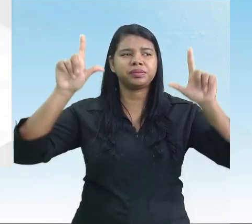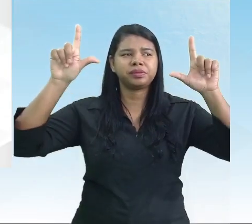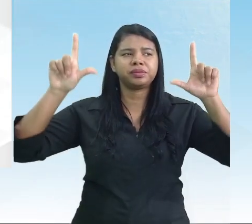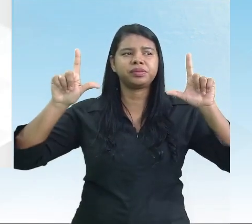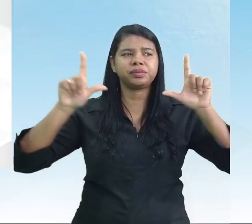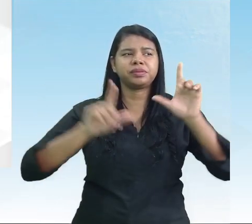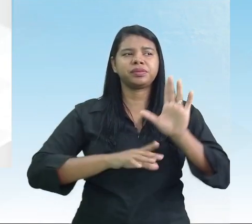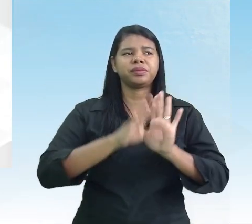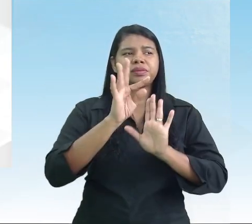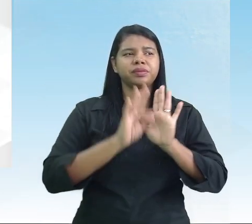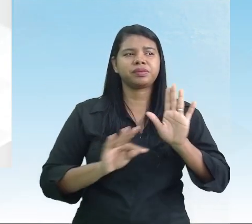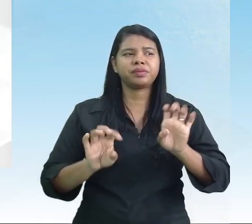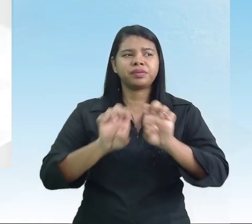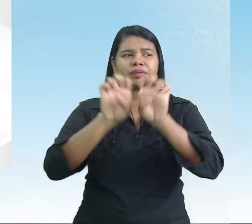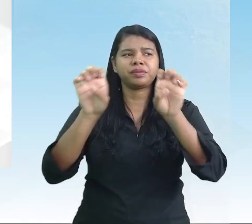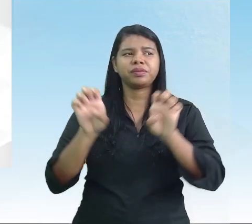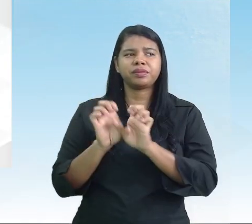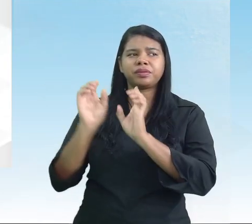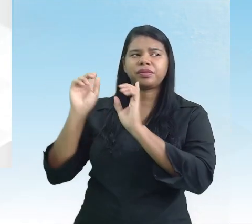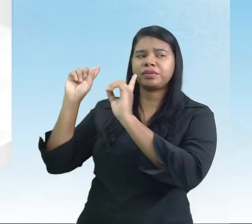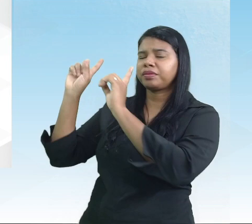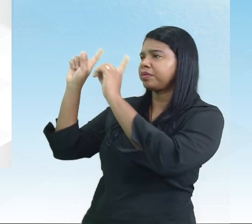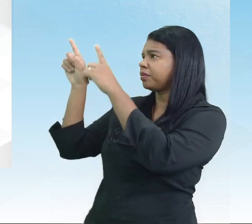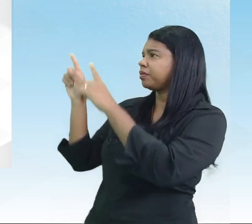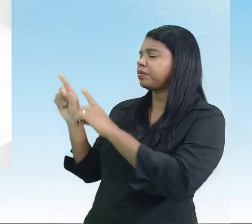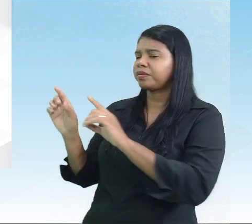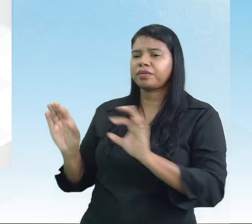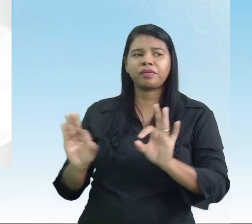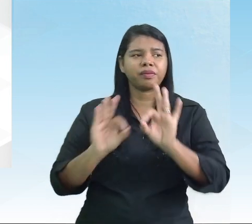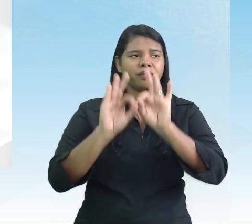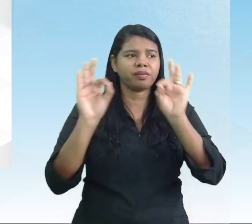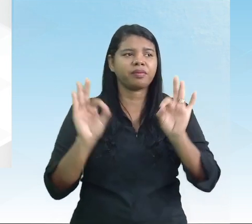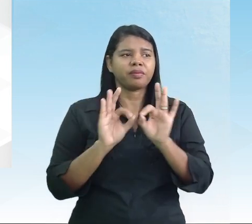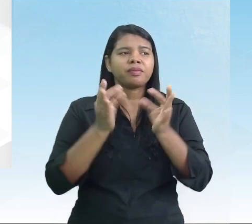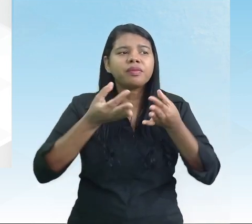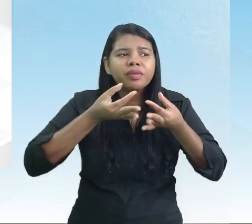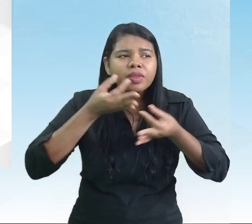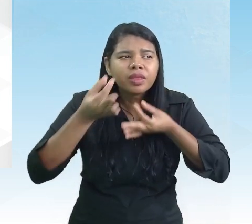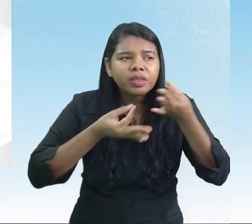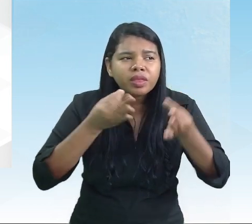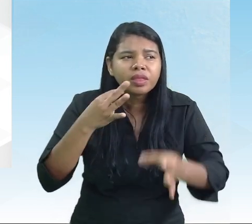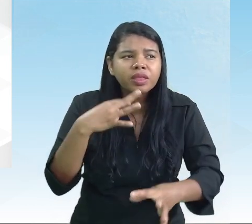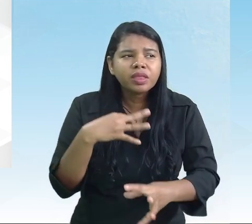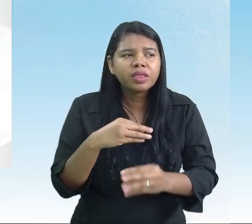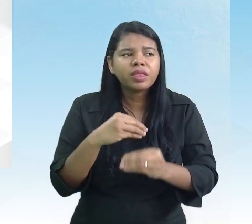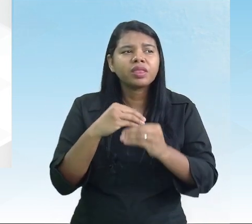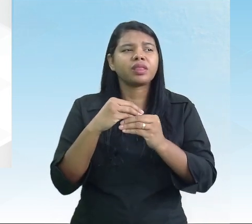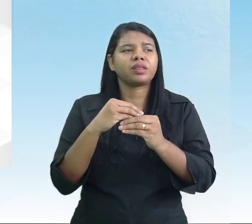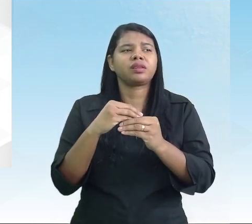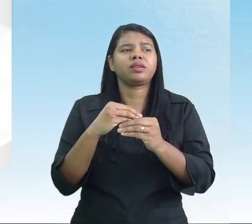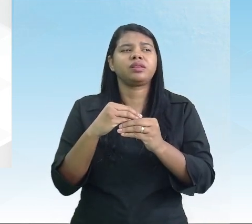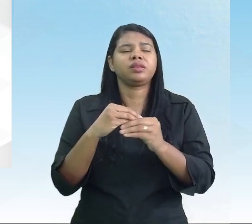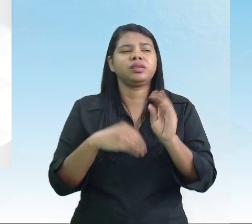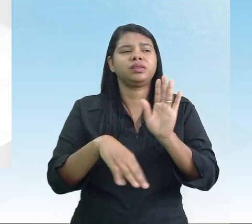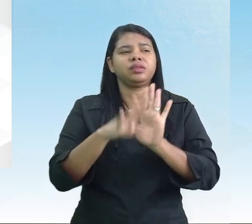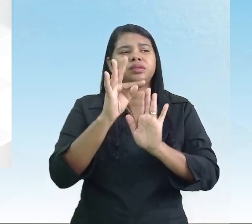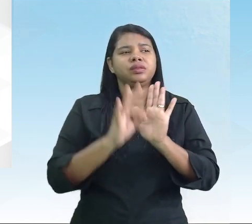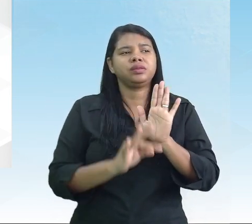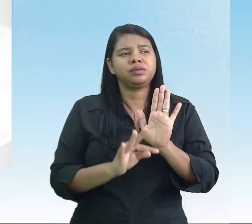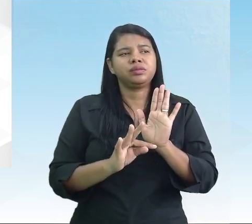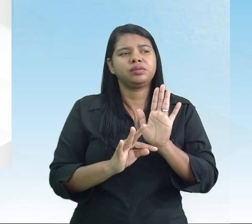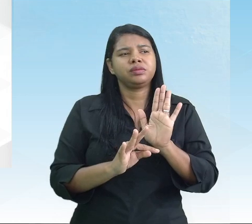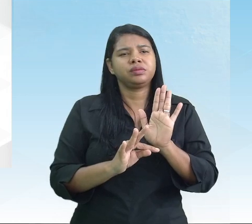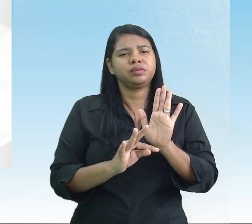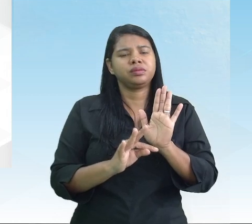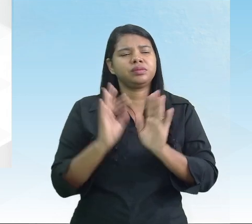texto dissertativo, quando aplicado à argumentação, ajuda a construir um texto mais forte. Então, temos